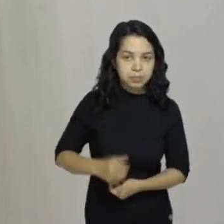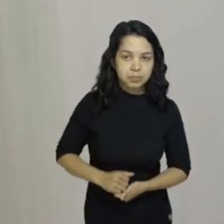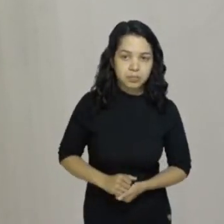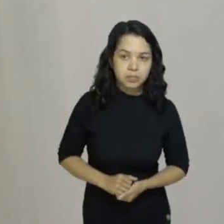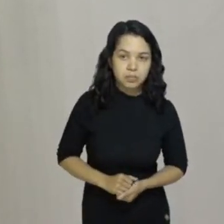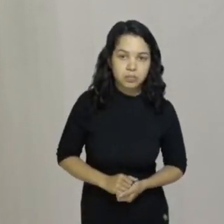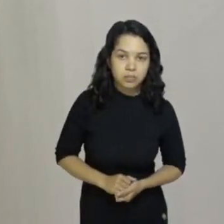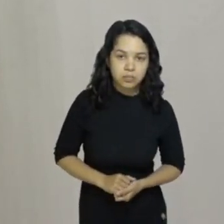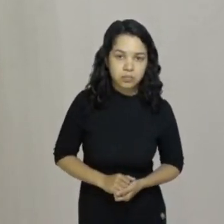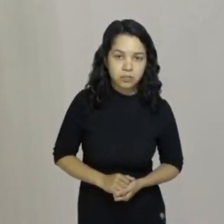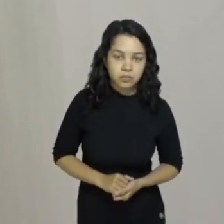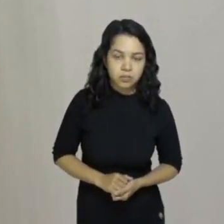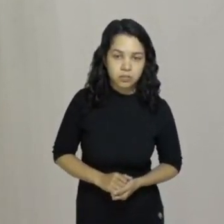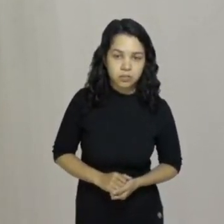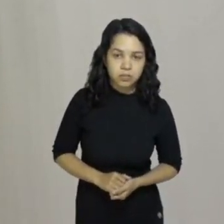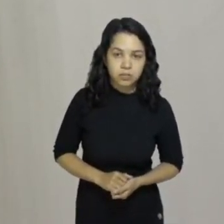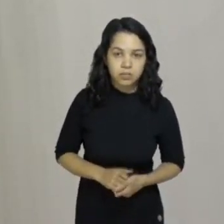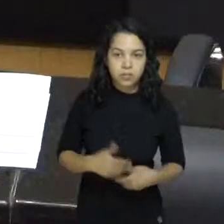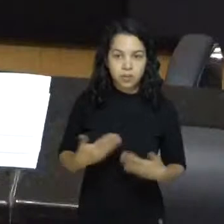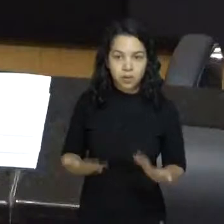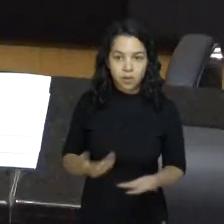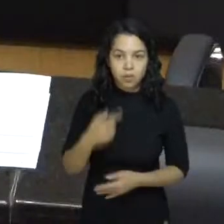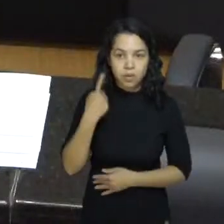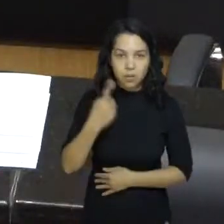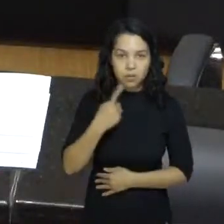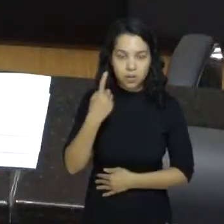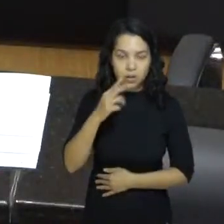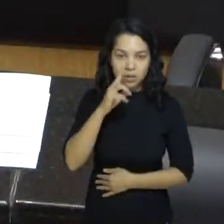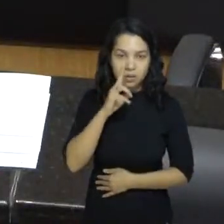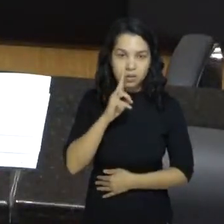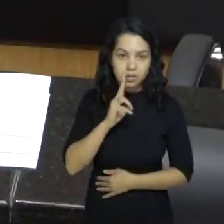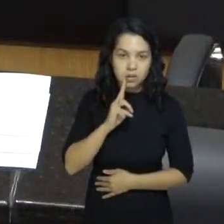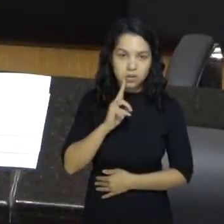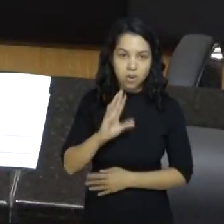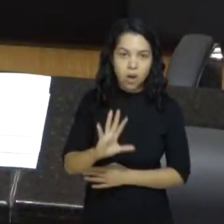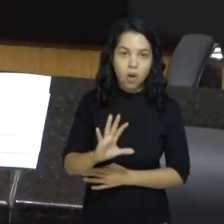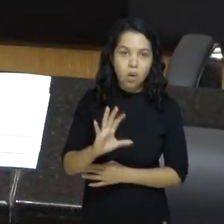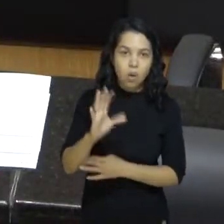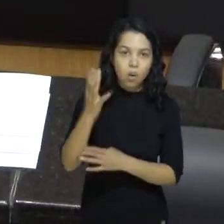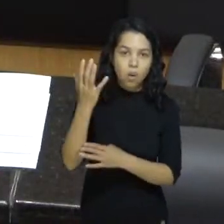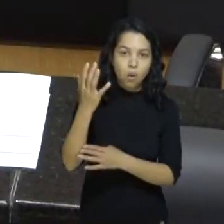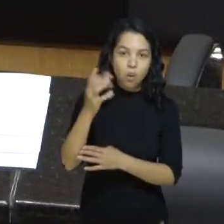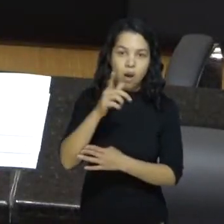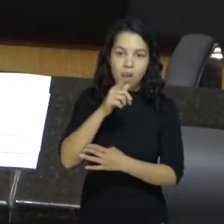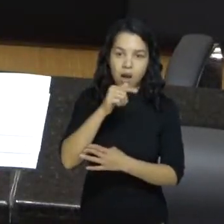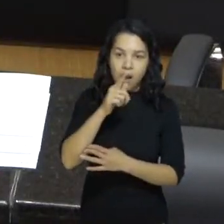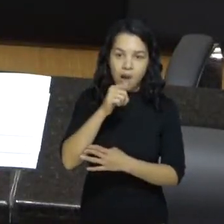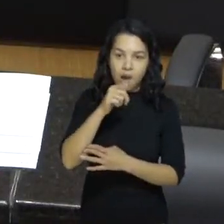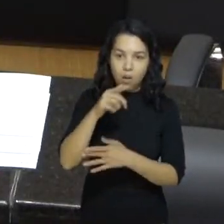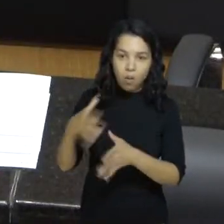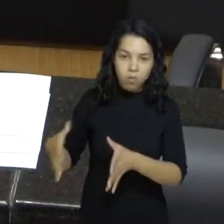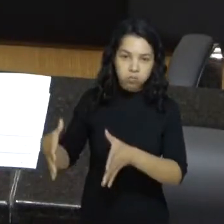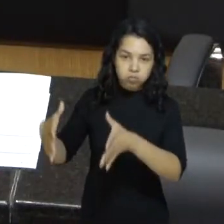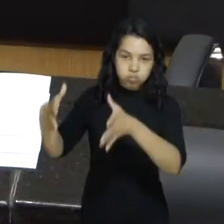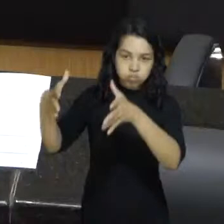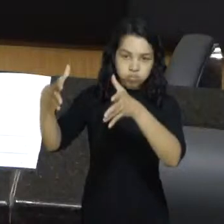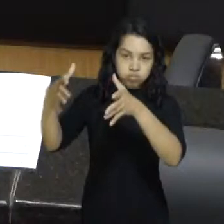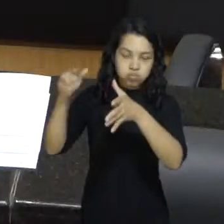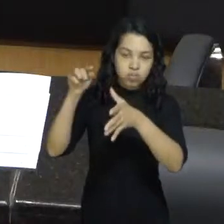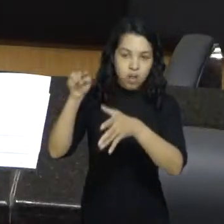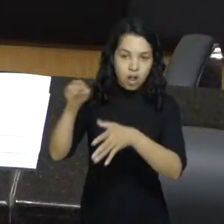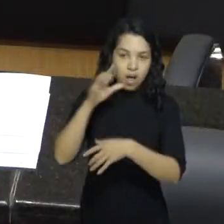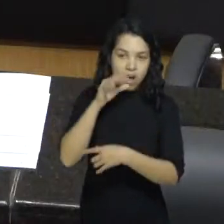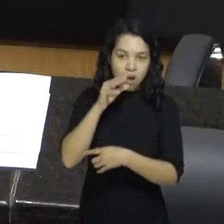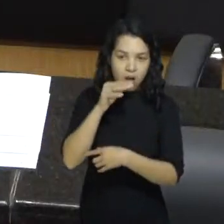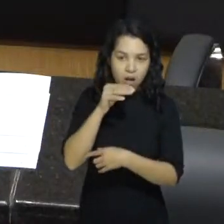Nobre Deputado ivanats O que aconteceu com o reservatório da casan nesta noite é uma